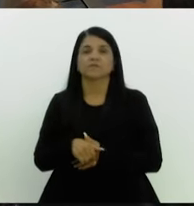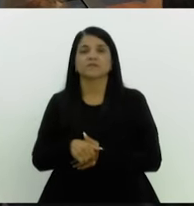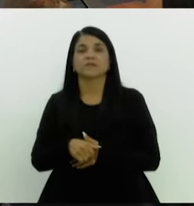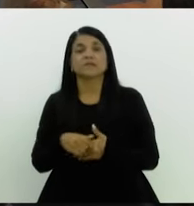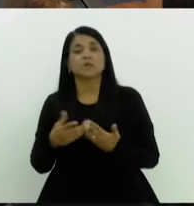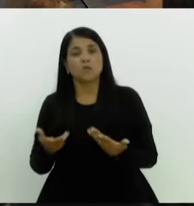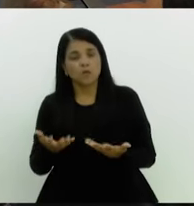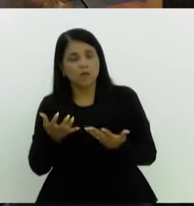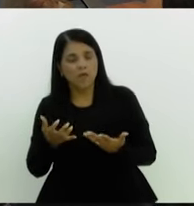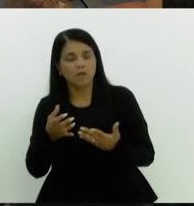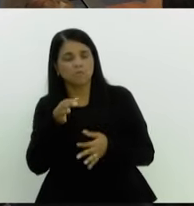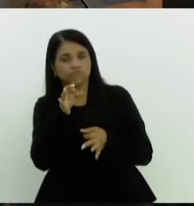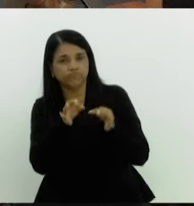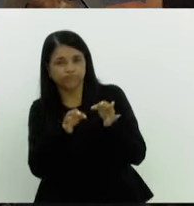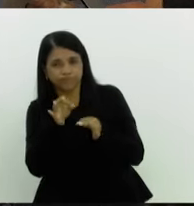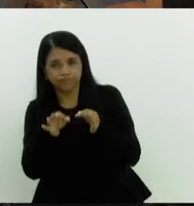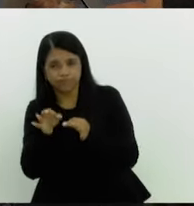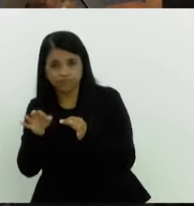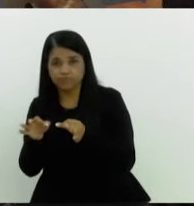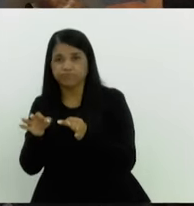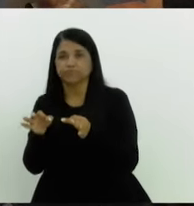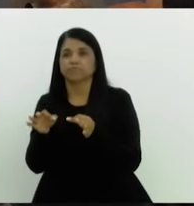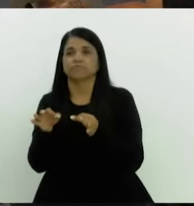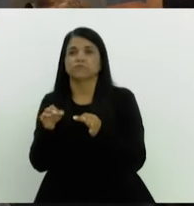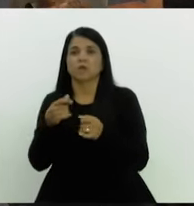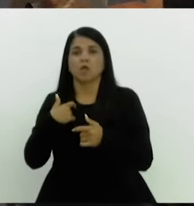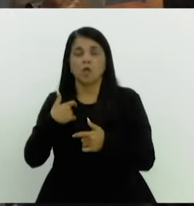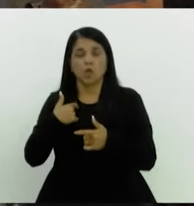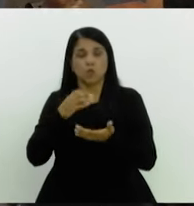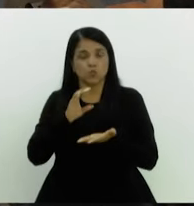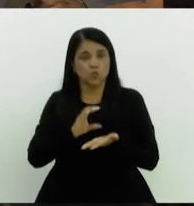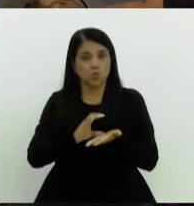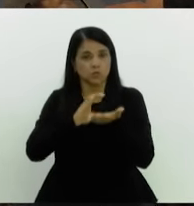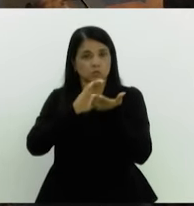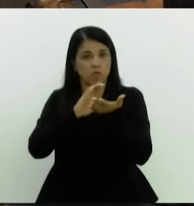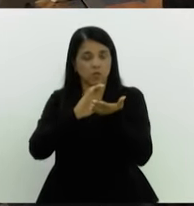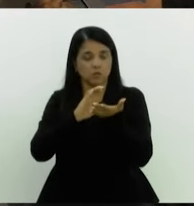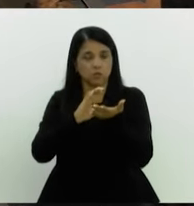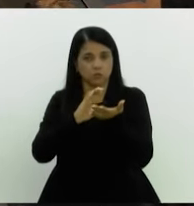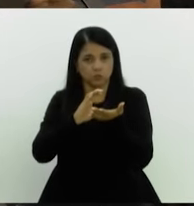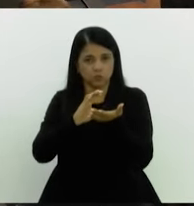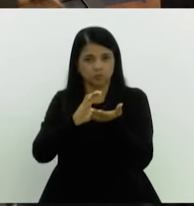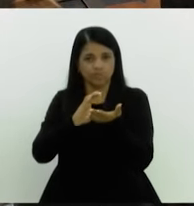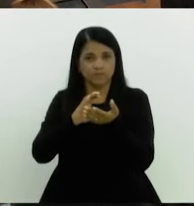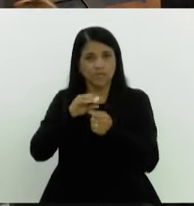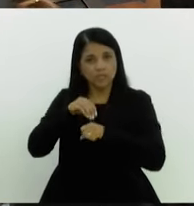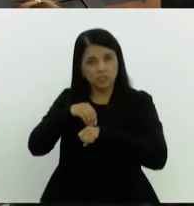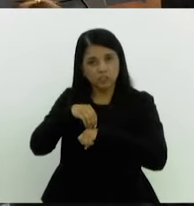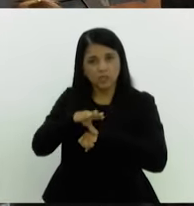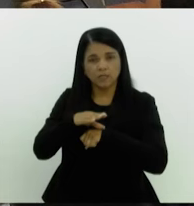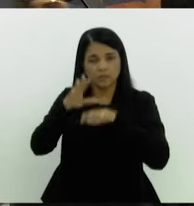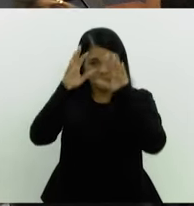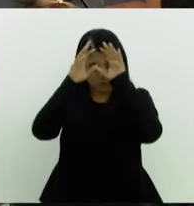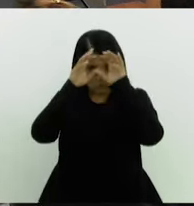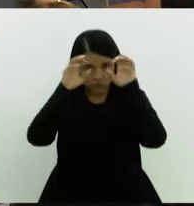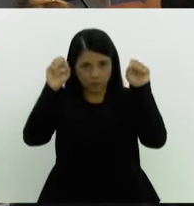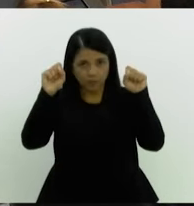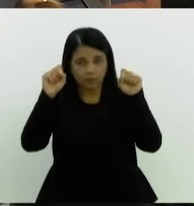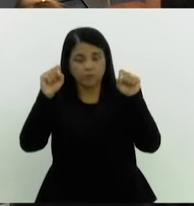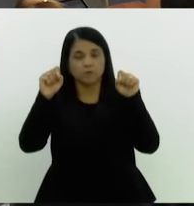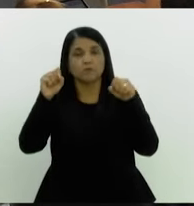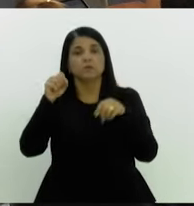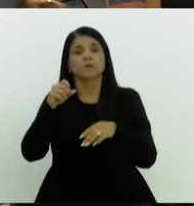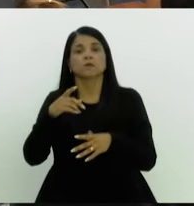a justiça né à disposição eu que aqui no conselho como conselheira é indicada pelo Supremo Tribunal Federal